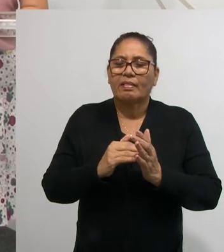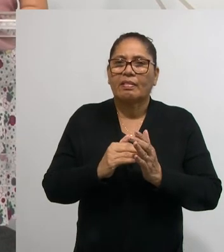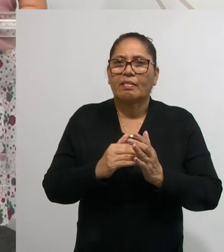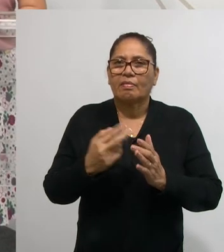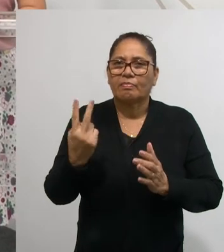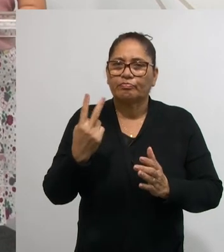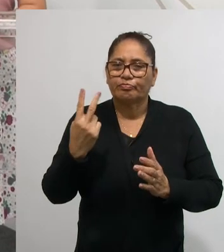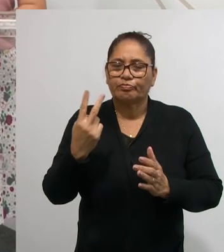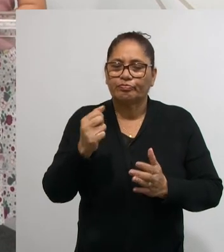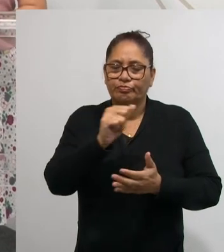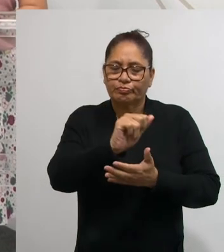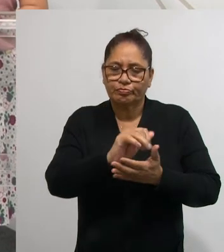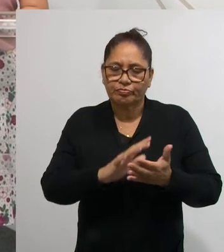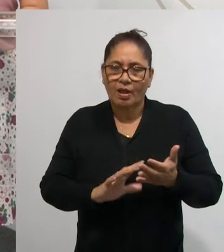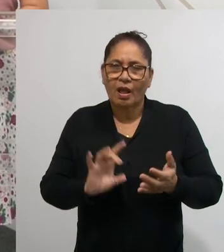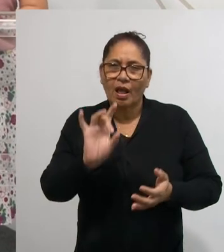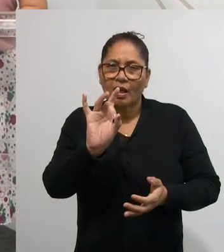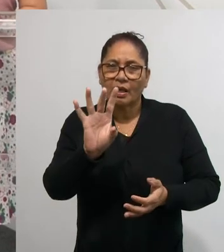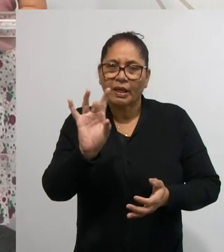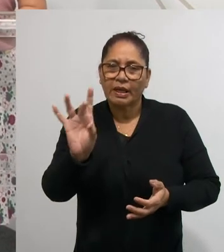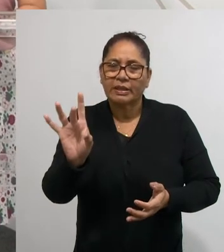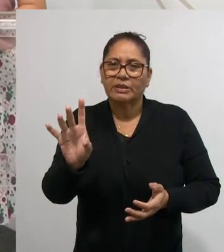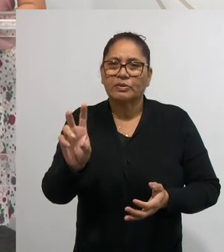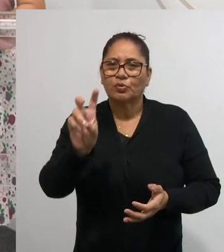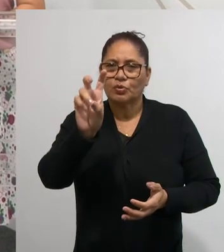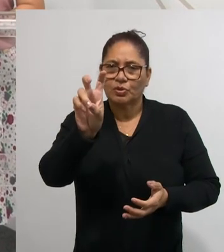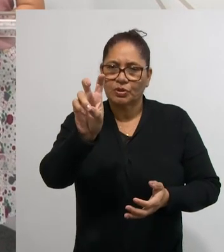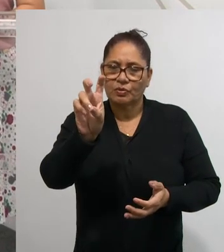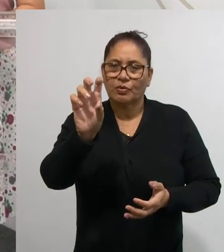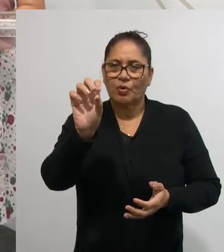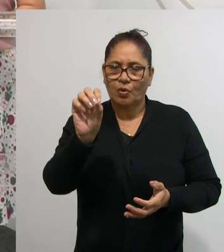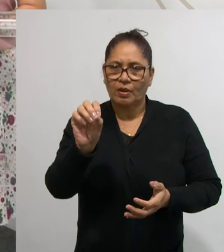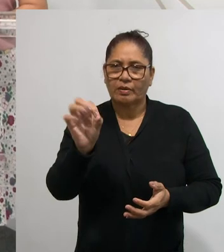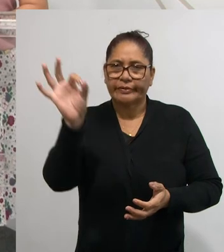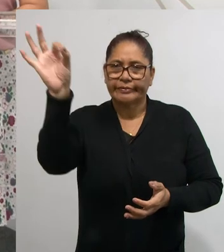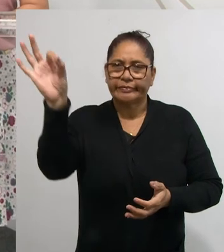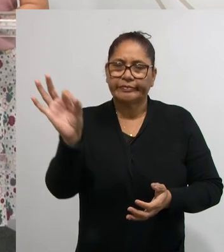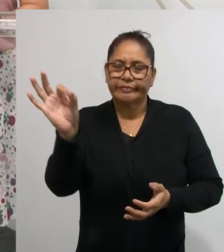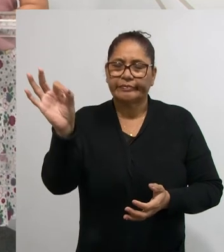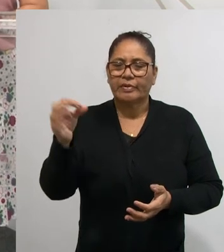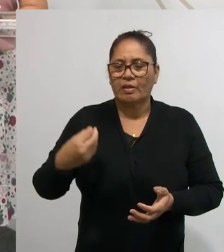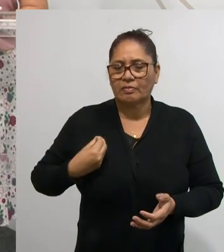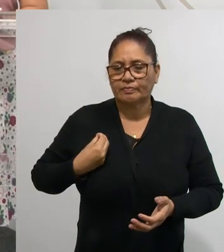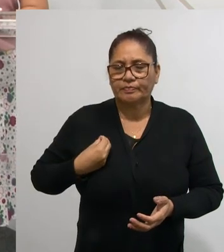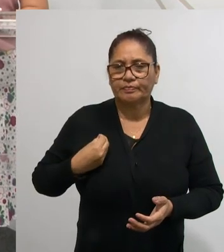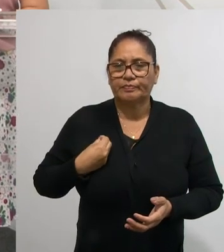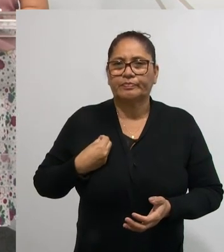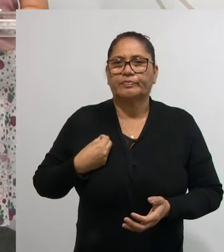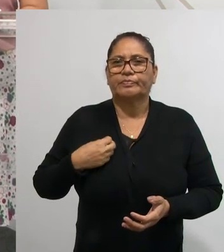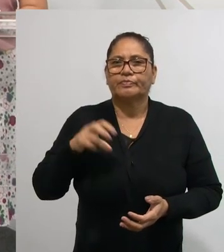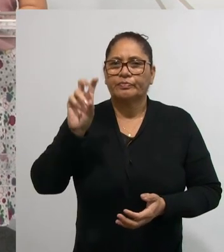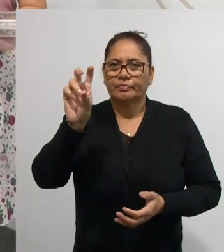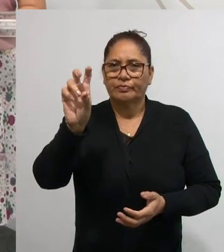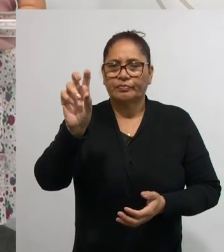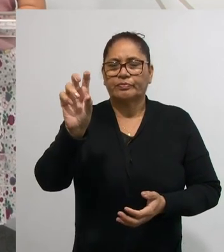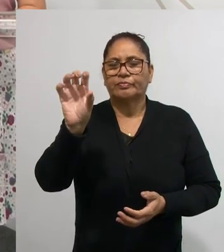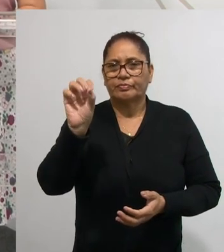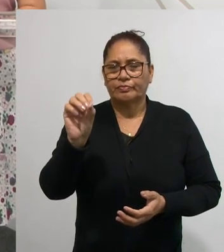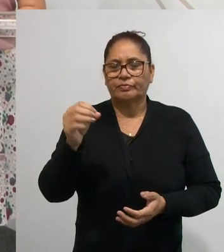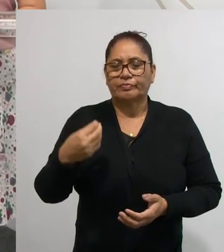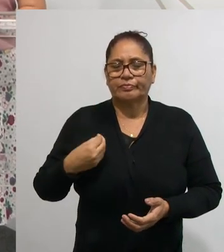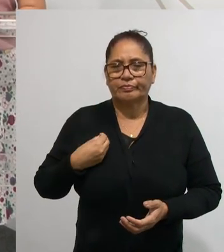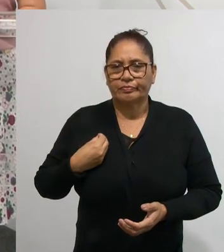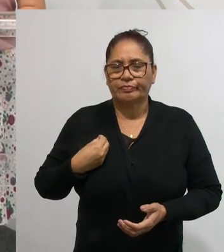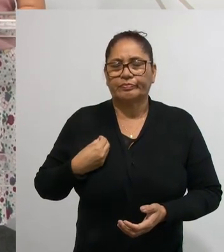as duas atividades em cada uma Vale cinquenta por cento da nota ou seja Vale 50 pontos da